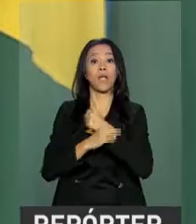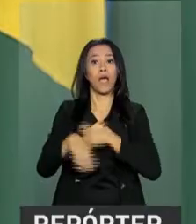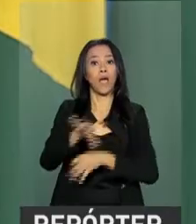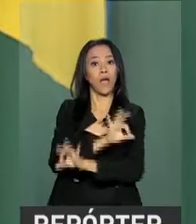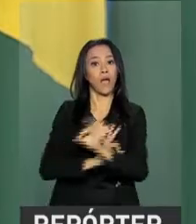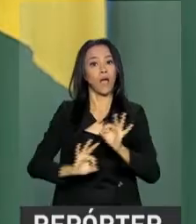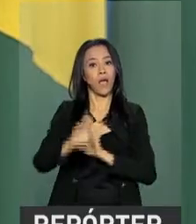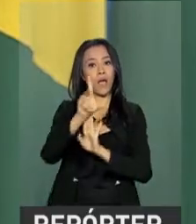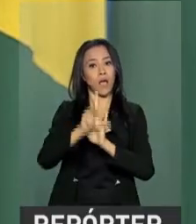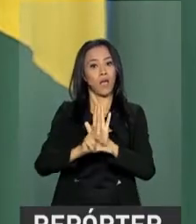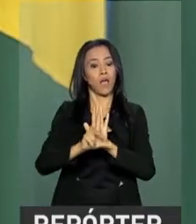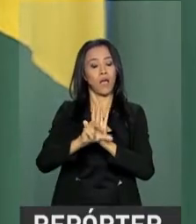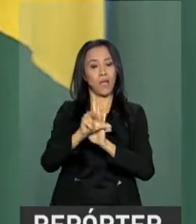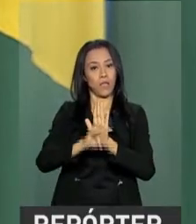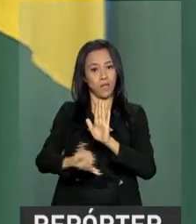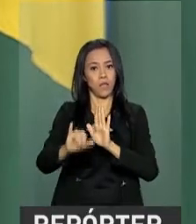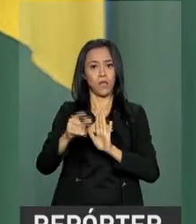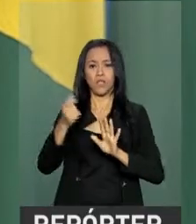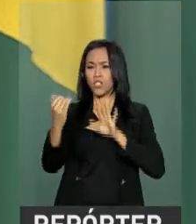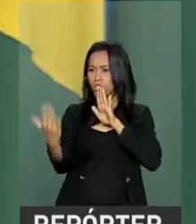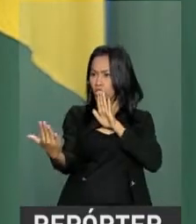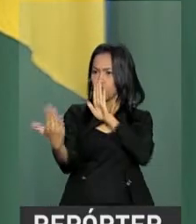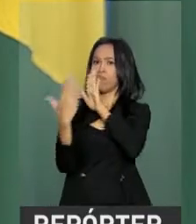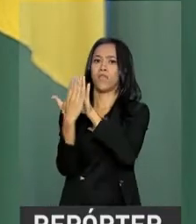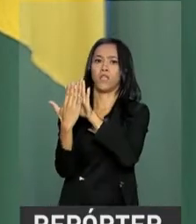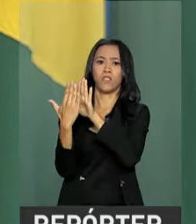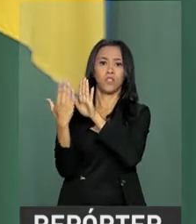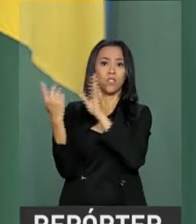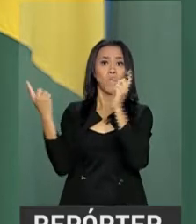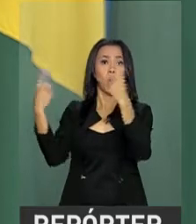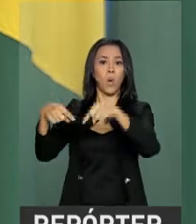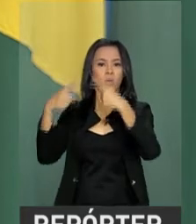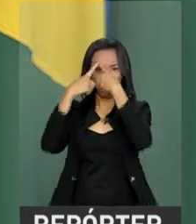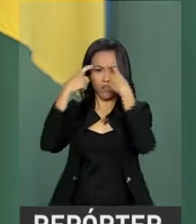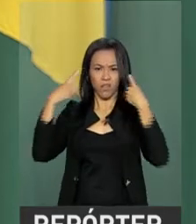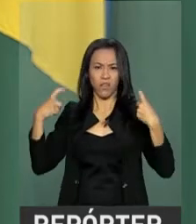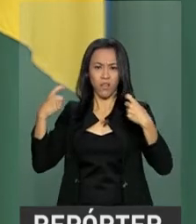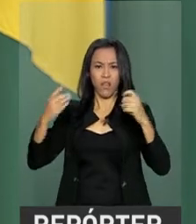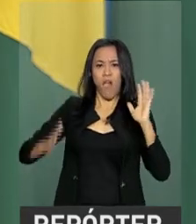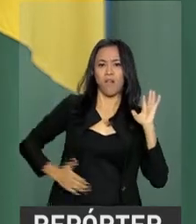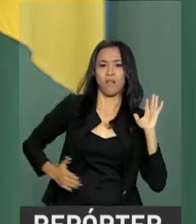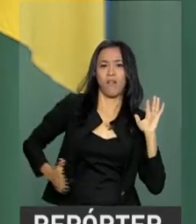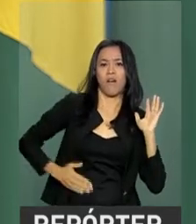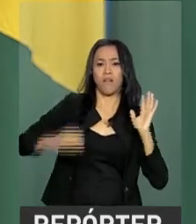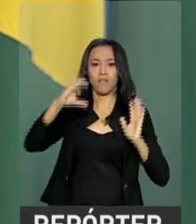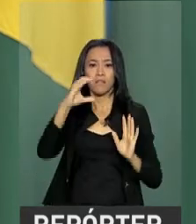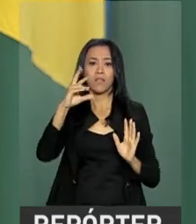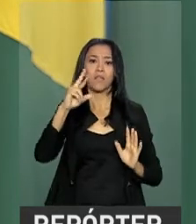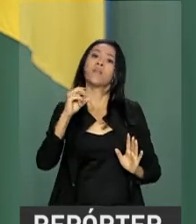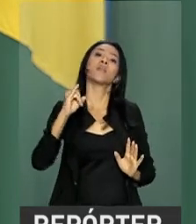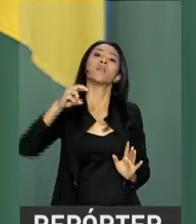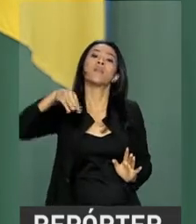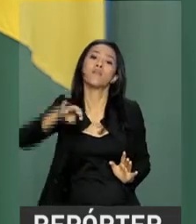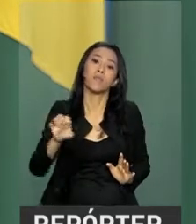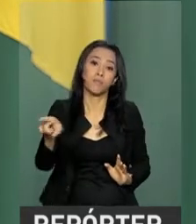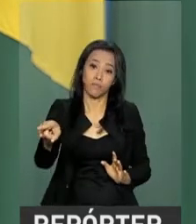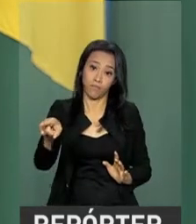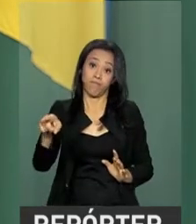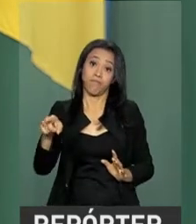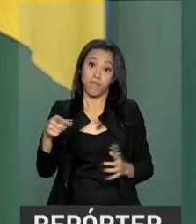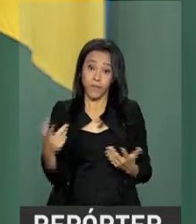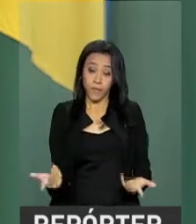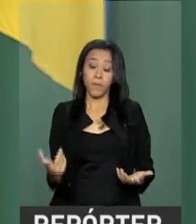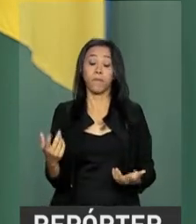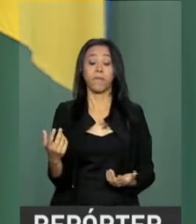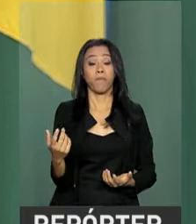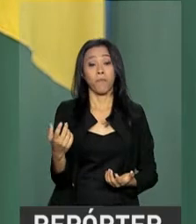de frente o crime organizado e naturalmente ninguém tem ilusão de que uma medida